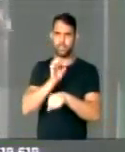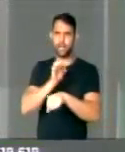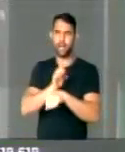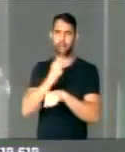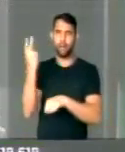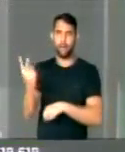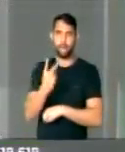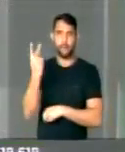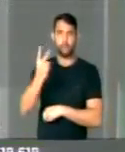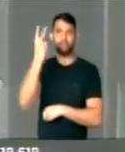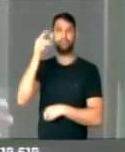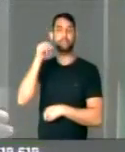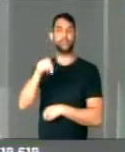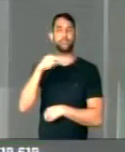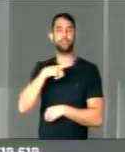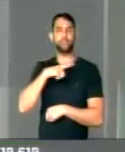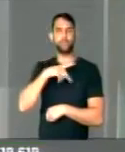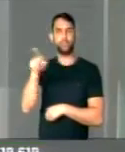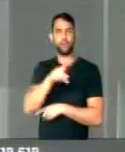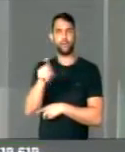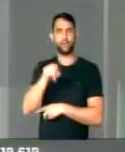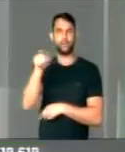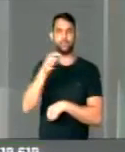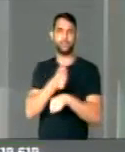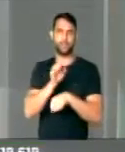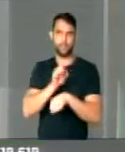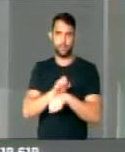a valorização dos educadores.